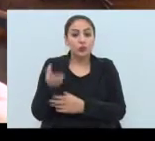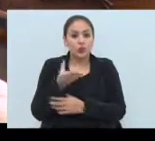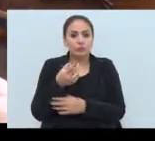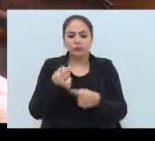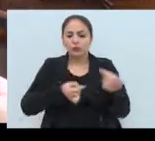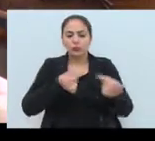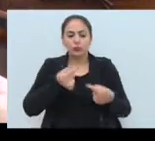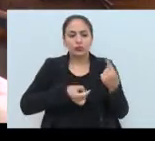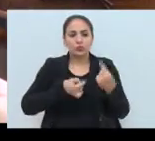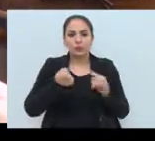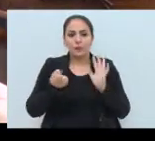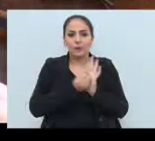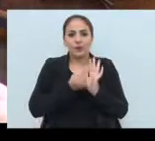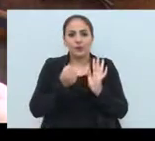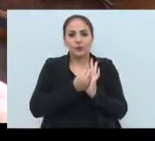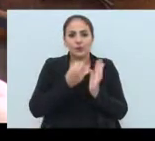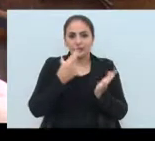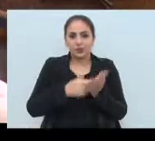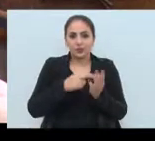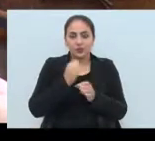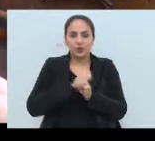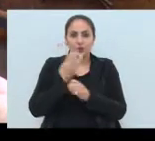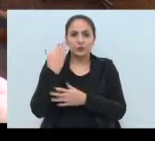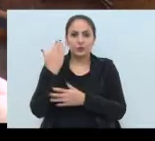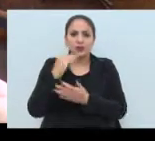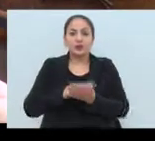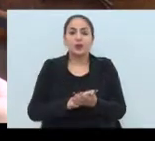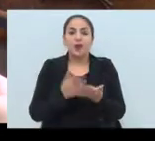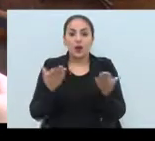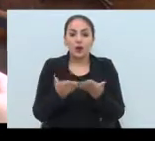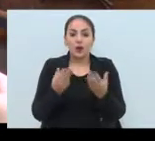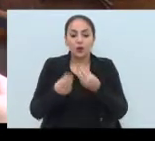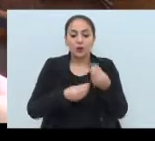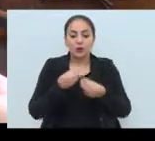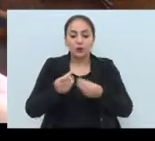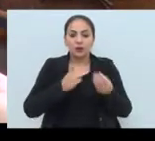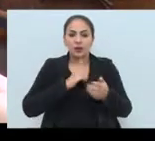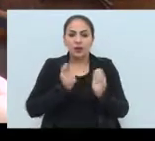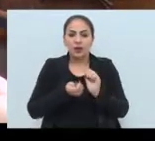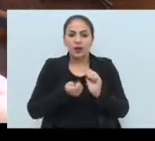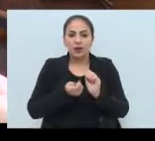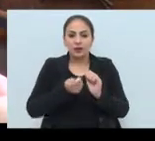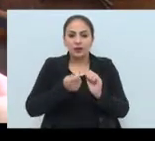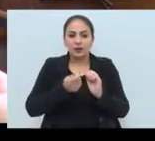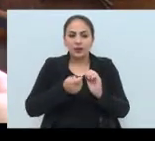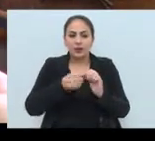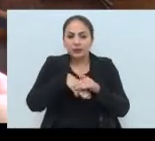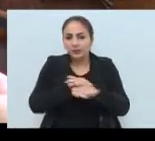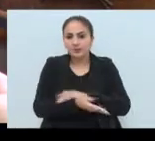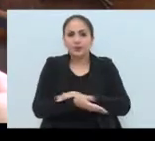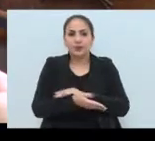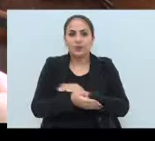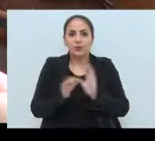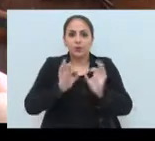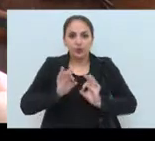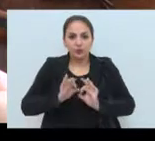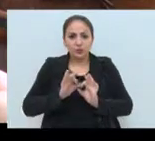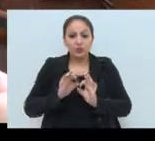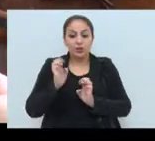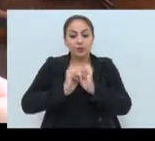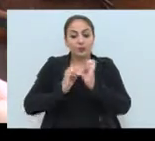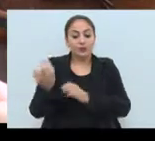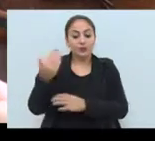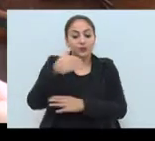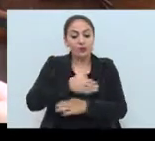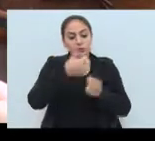regulatório no passado, então agora quando vem essas adequações ao projeto, é importante que a empresa venha trazer a clareza.